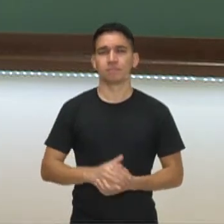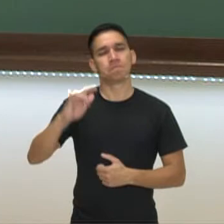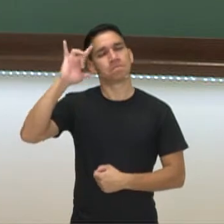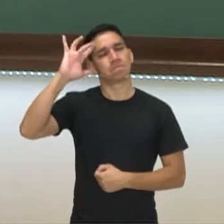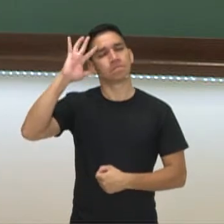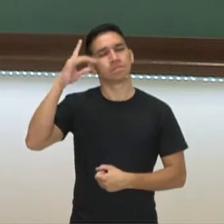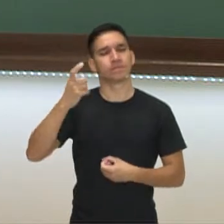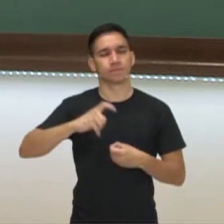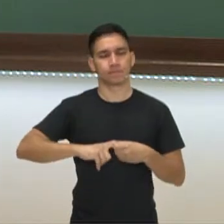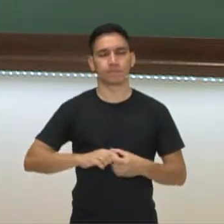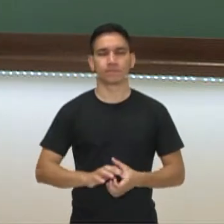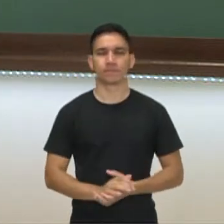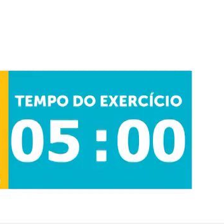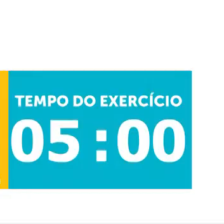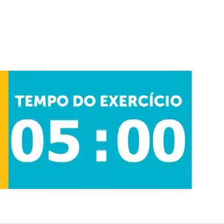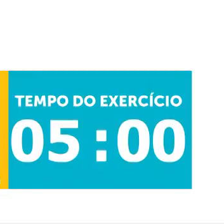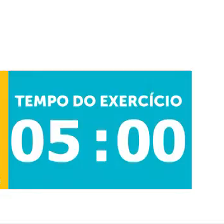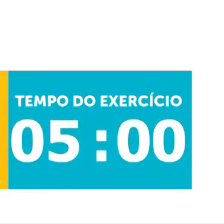aí, um tempinho para vocês.